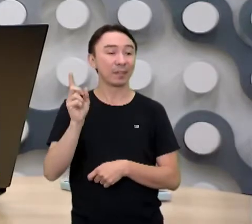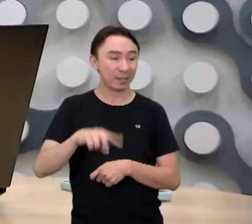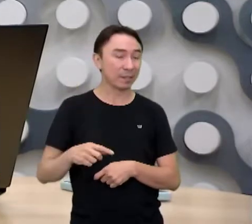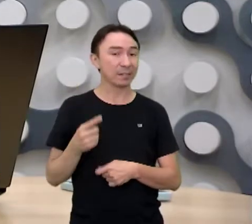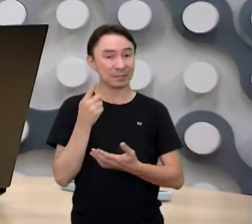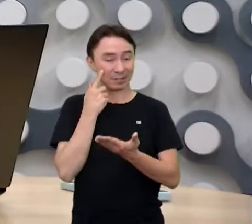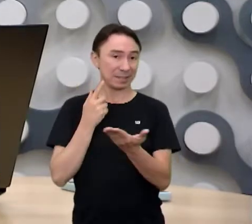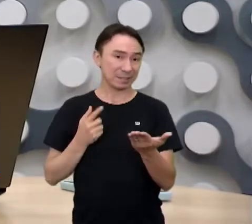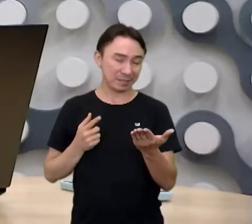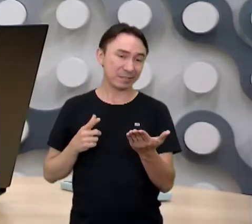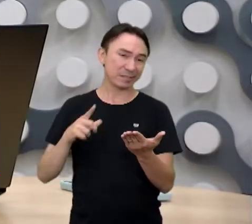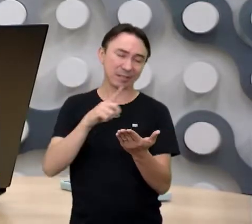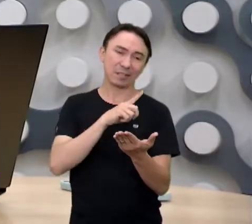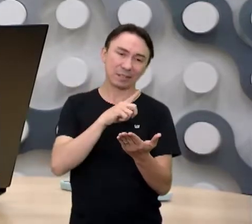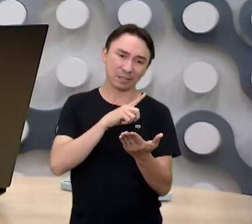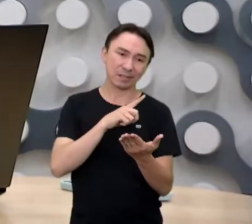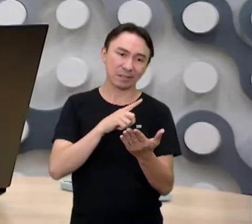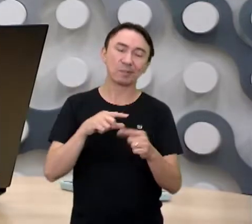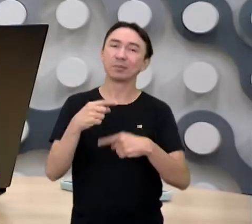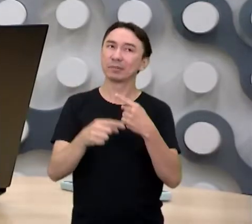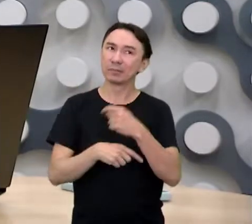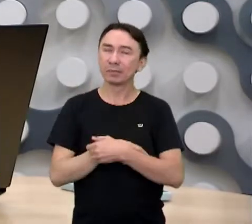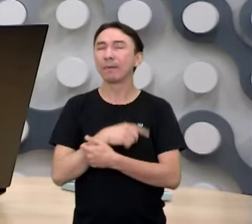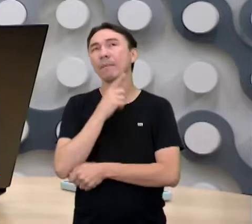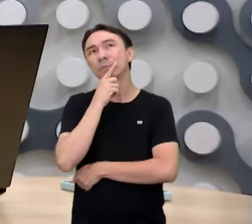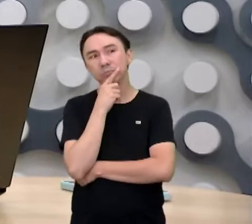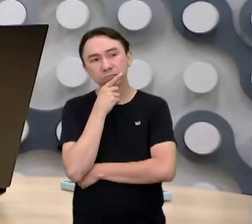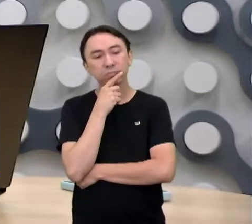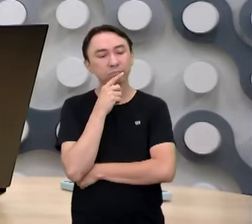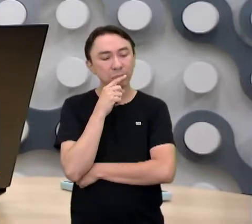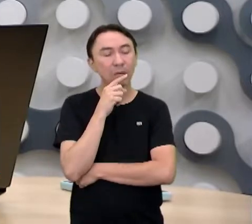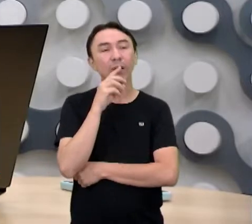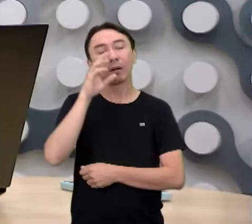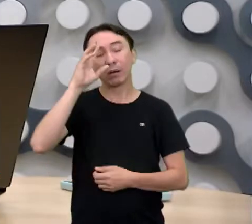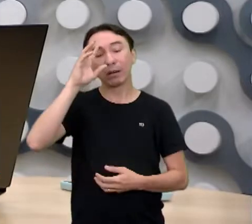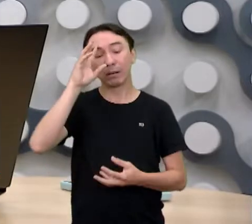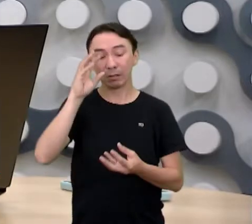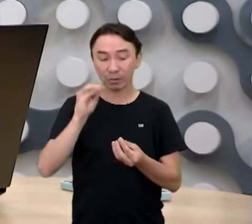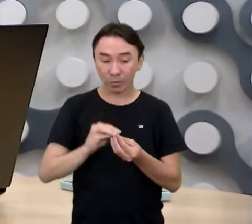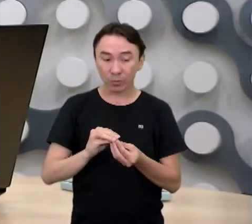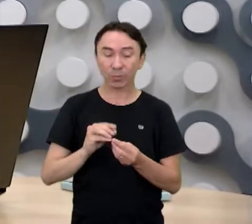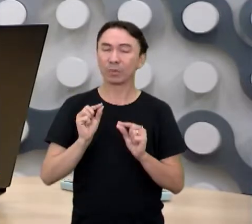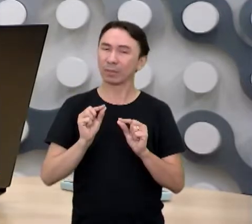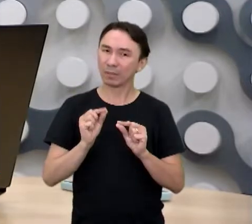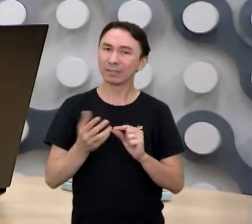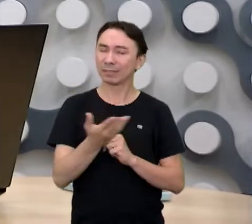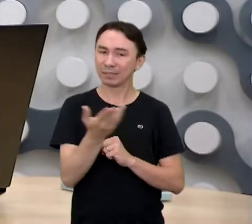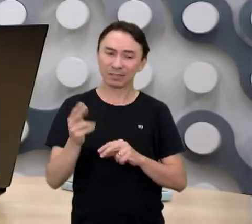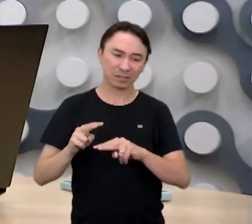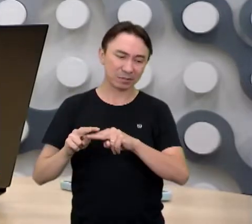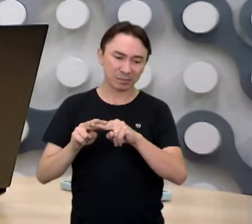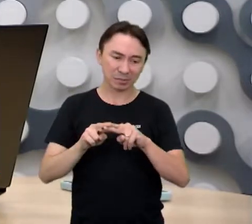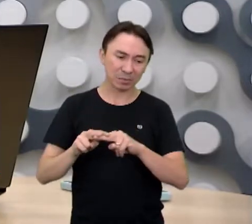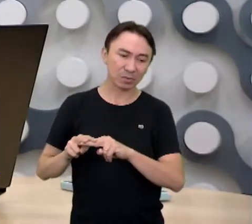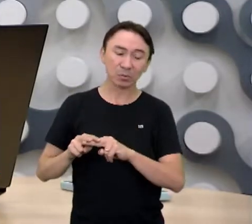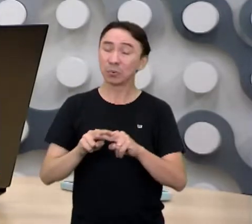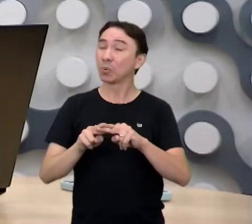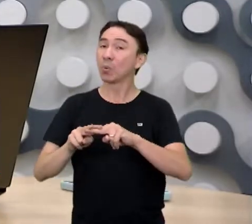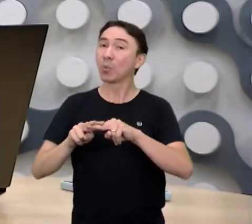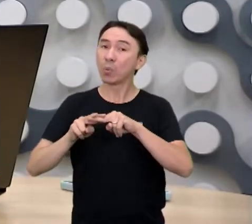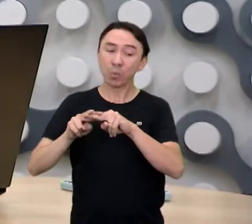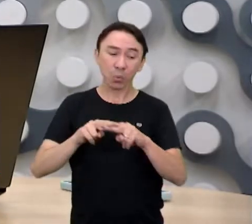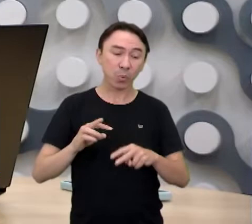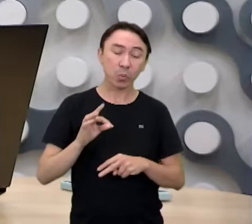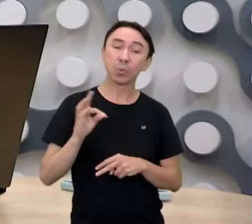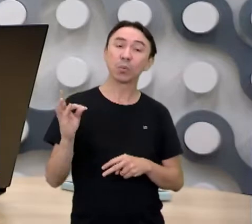podem ter, né, uma nova ideia, né, e uma revisão aí do que nós vimos aí no desenvolvimento da